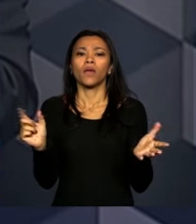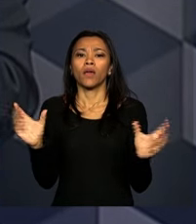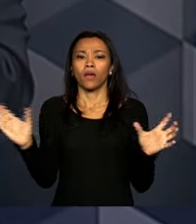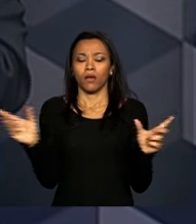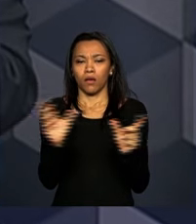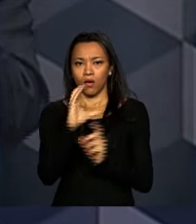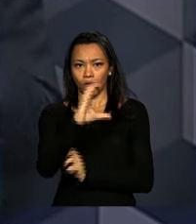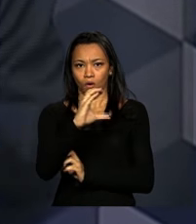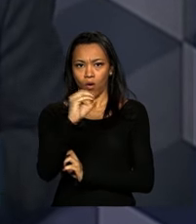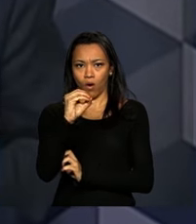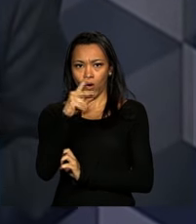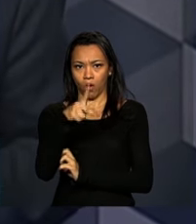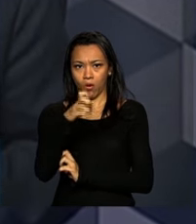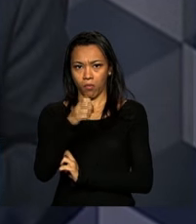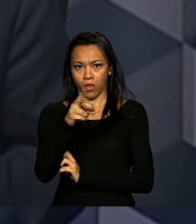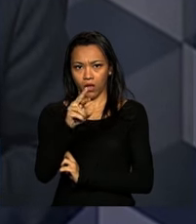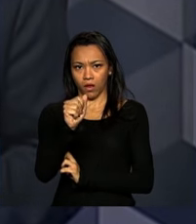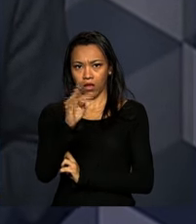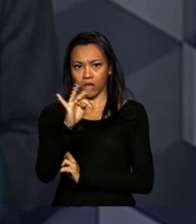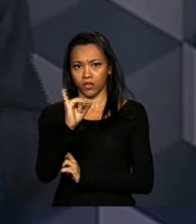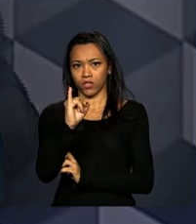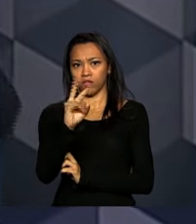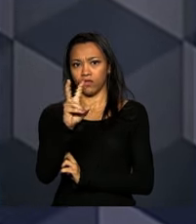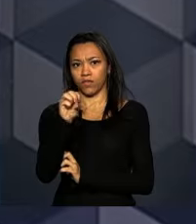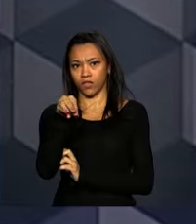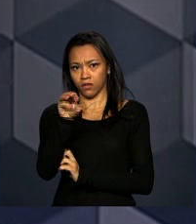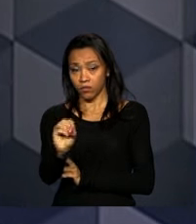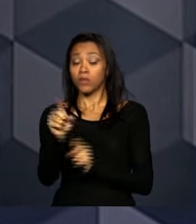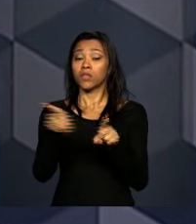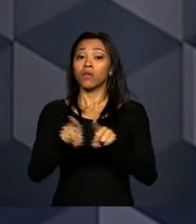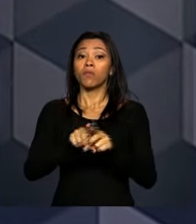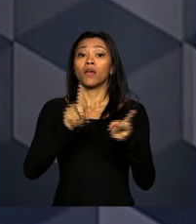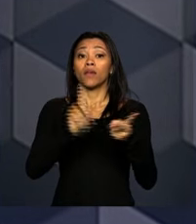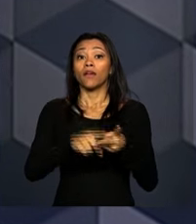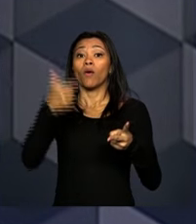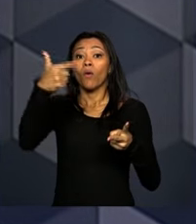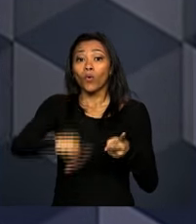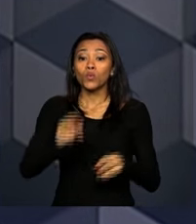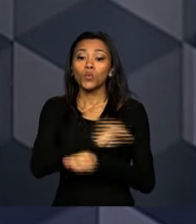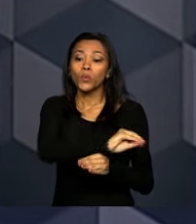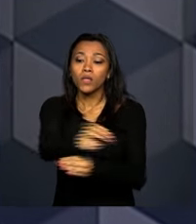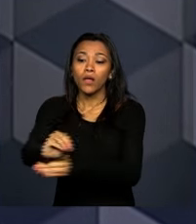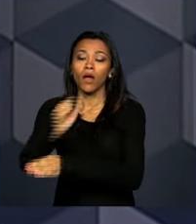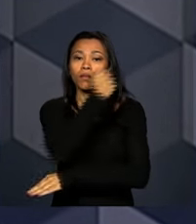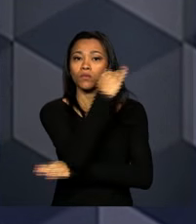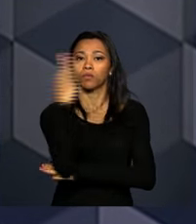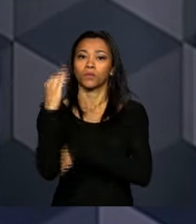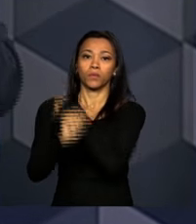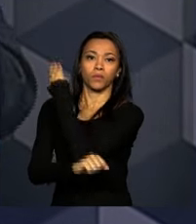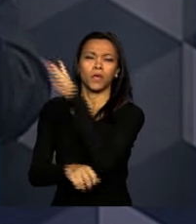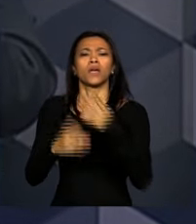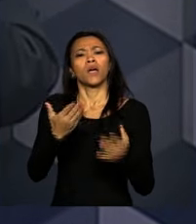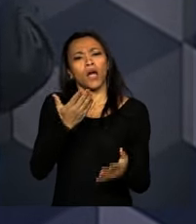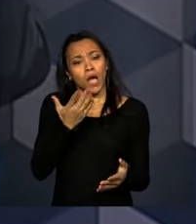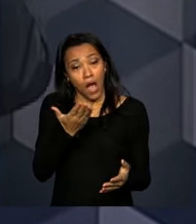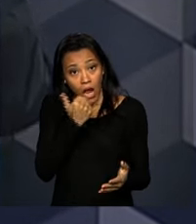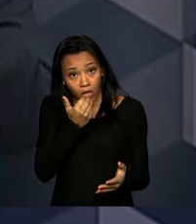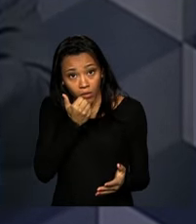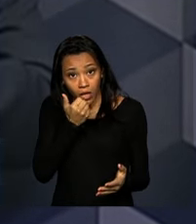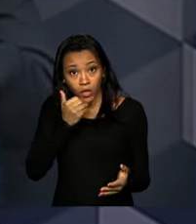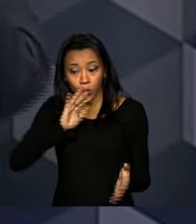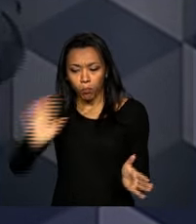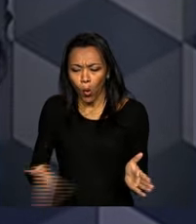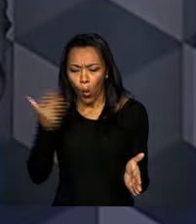estimularmos a agroecologia, a produção de alimentos saudáveis. Nós queremos alimentos do Brasil